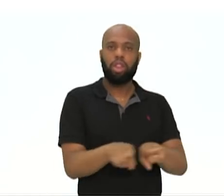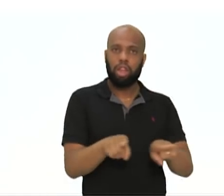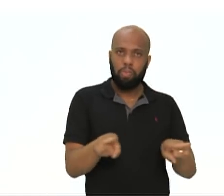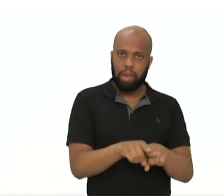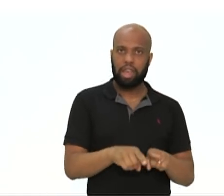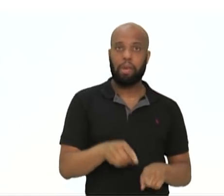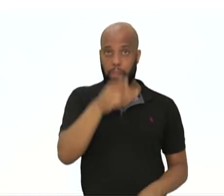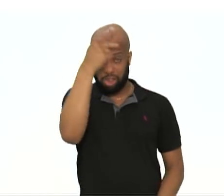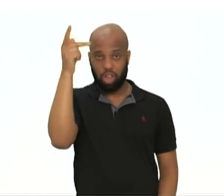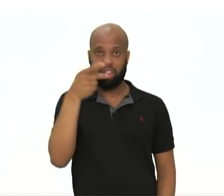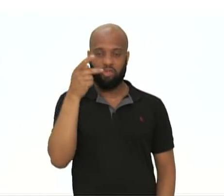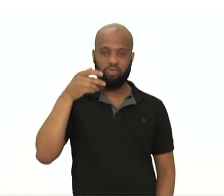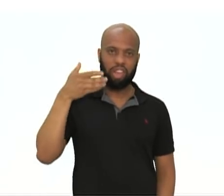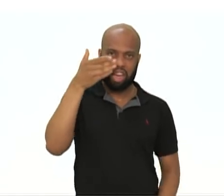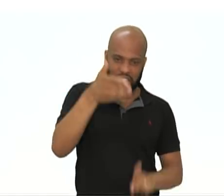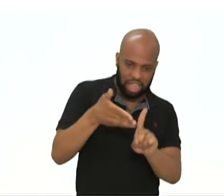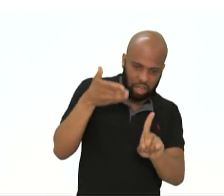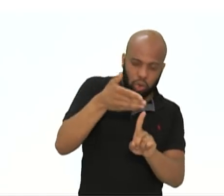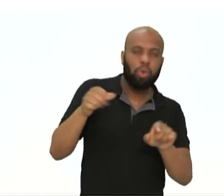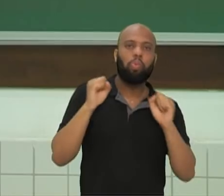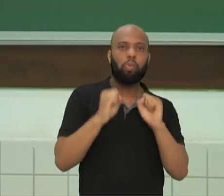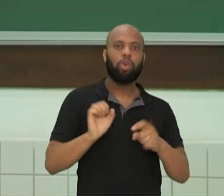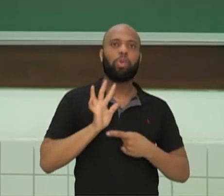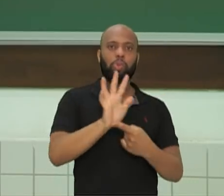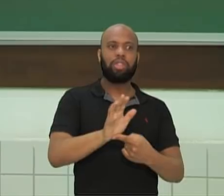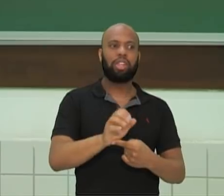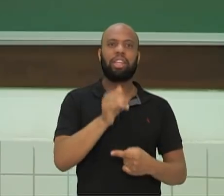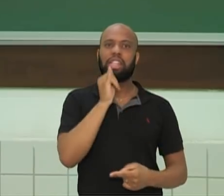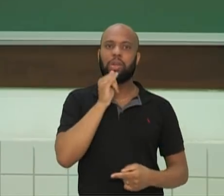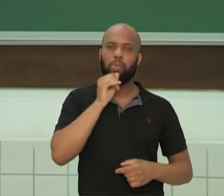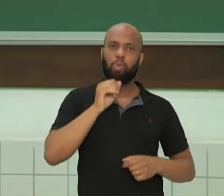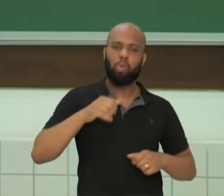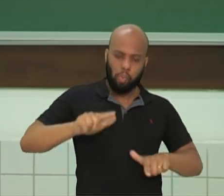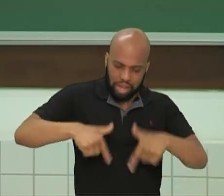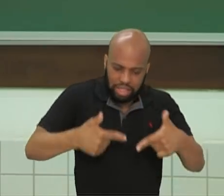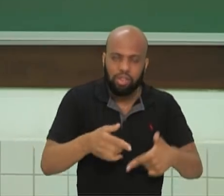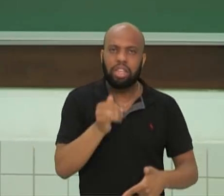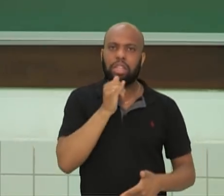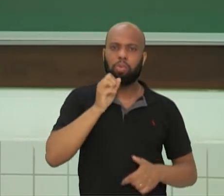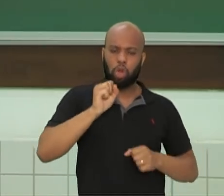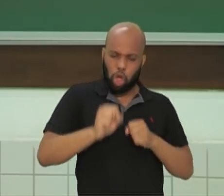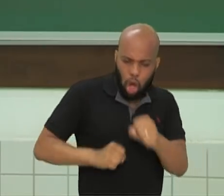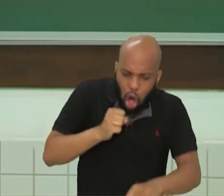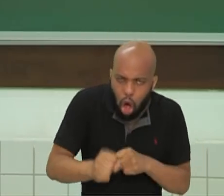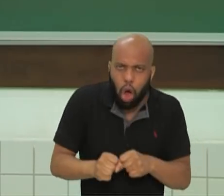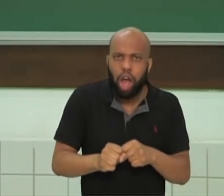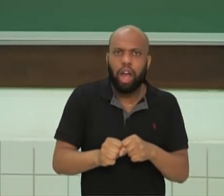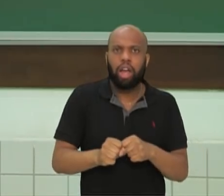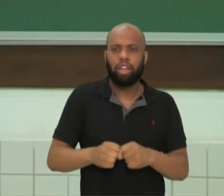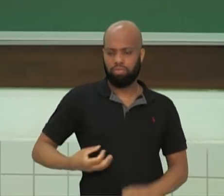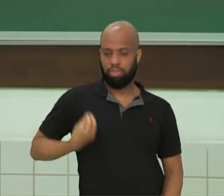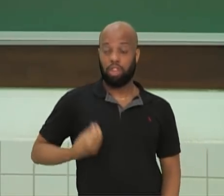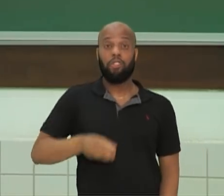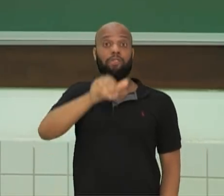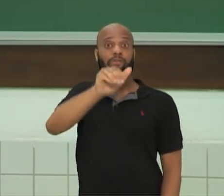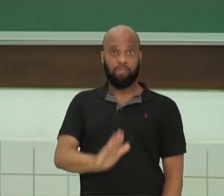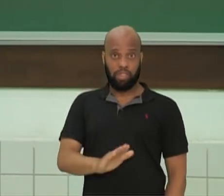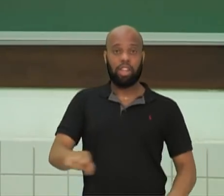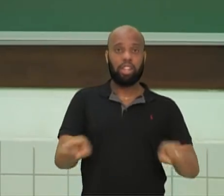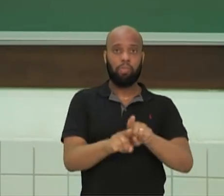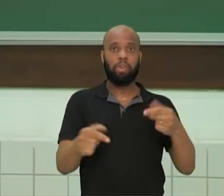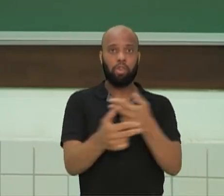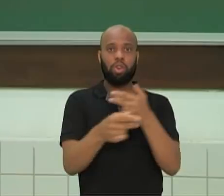Pode indicar uma ação, correr, ou um estado, ficar, ou um fenômeno da natureza que